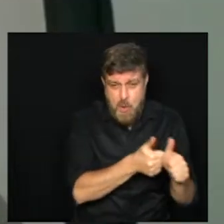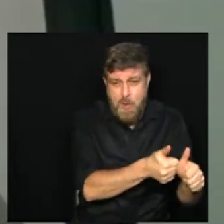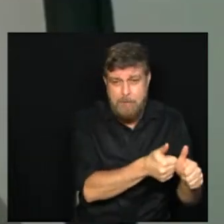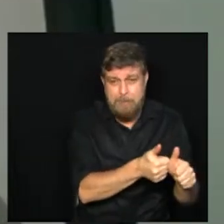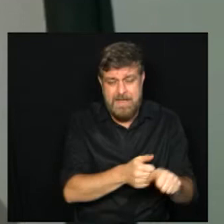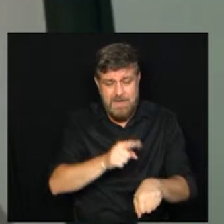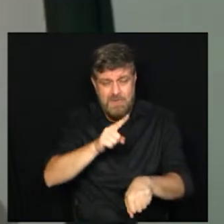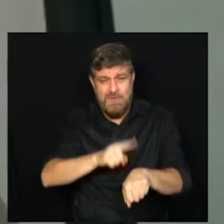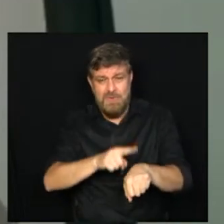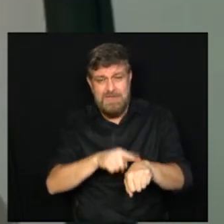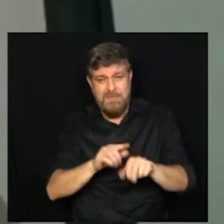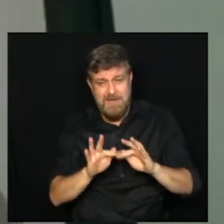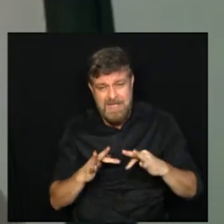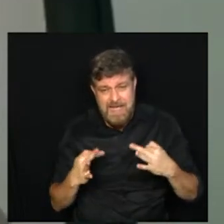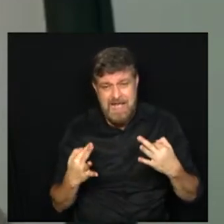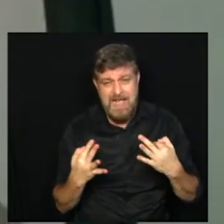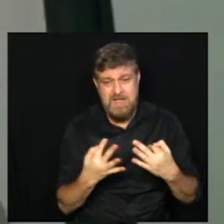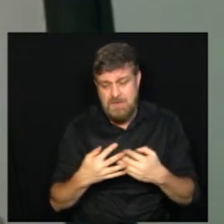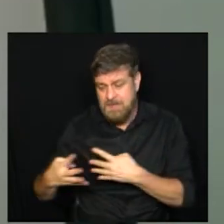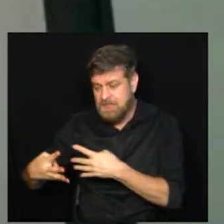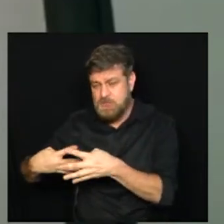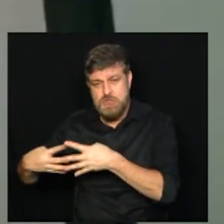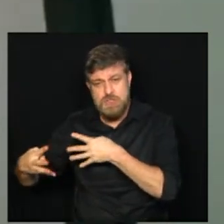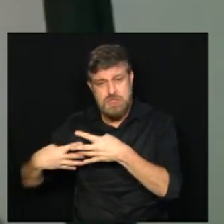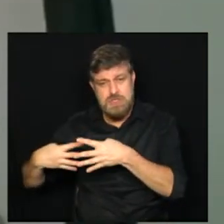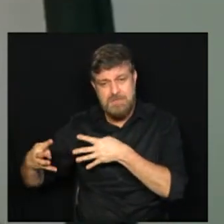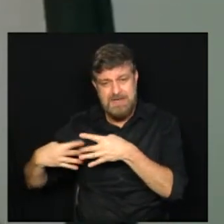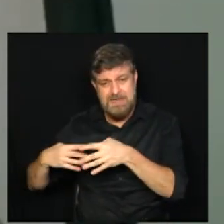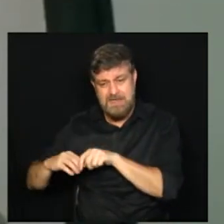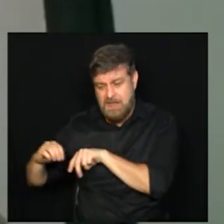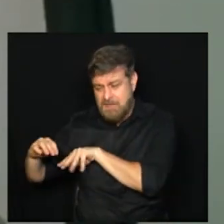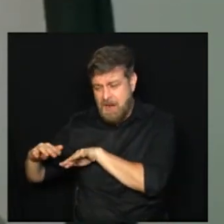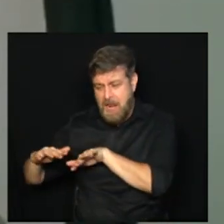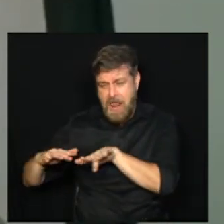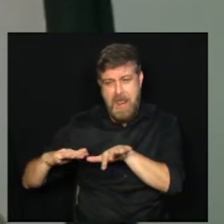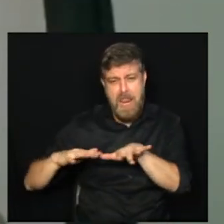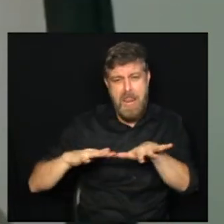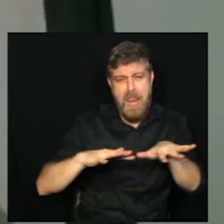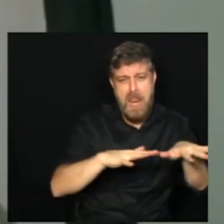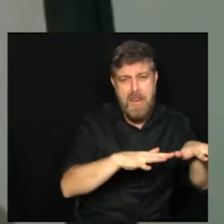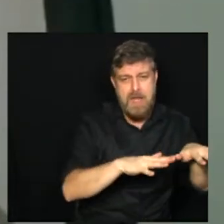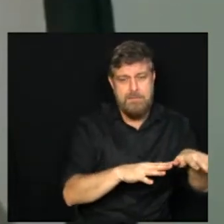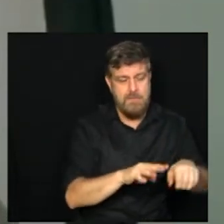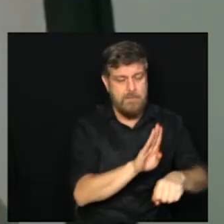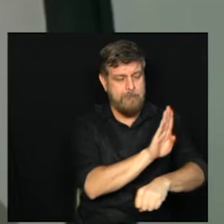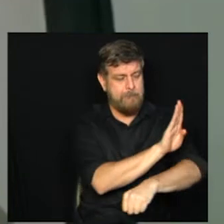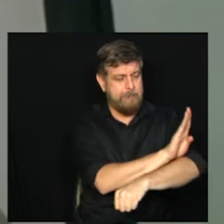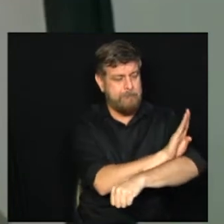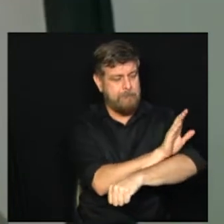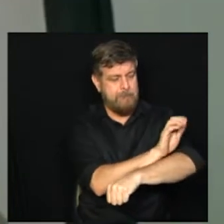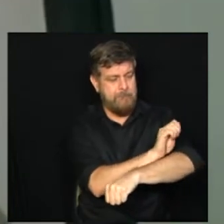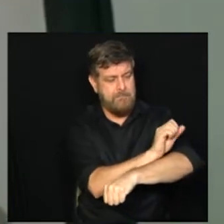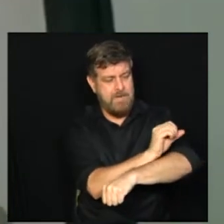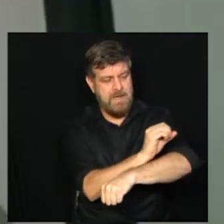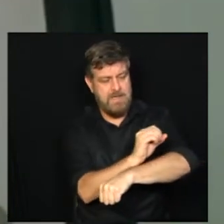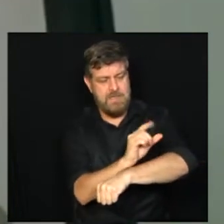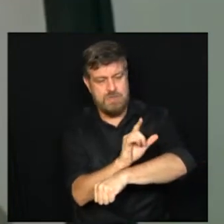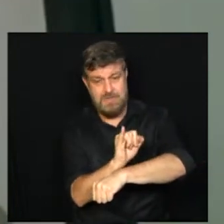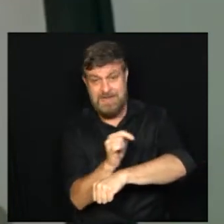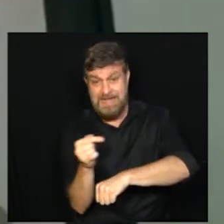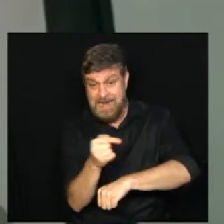que as famílias que eram de Barão Geraldo, lá do Piracambaia, foram para lá. E também tem ali numa creche o nome da minha